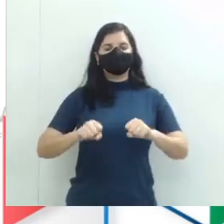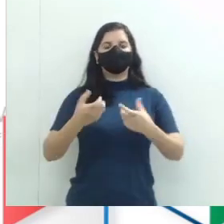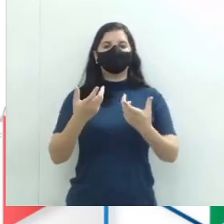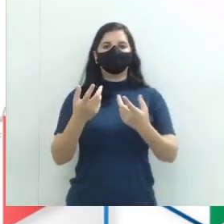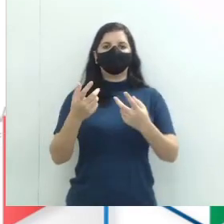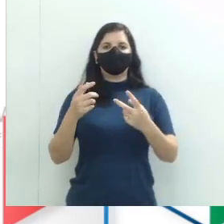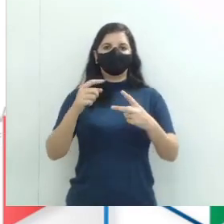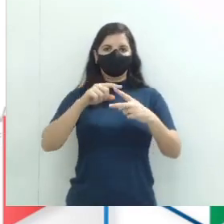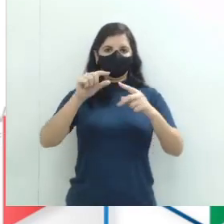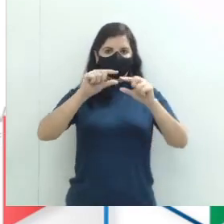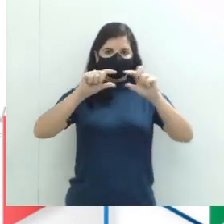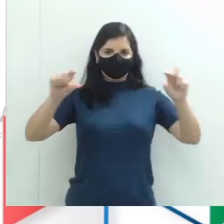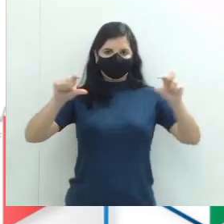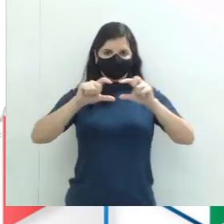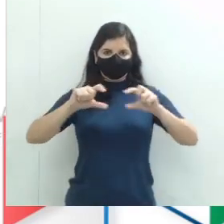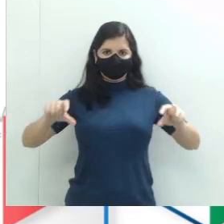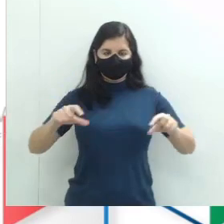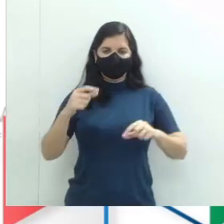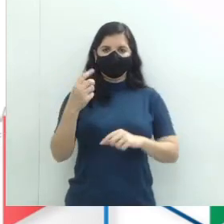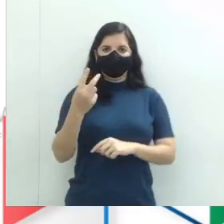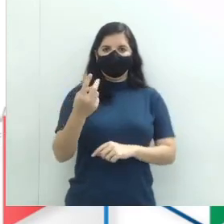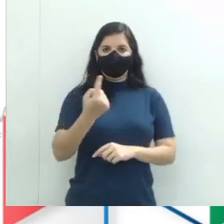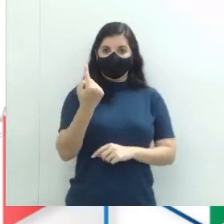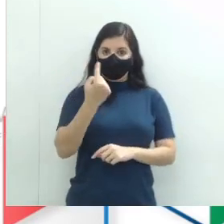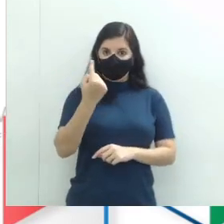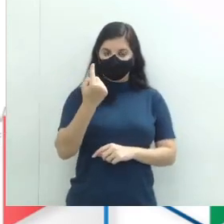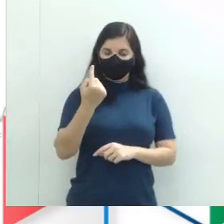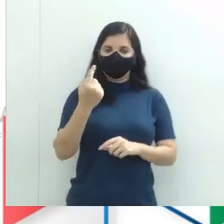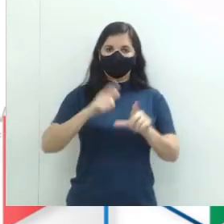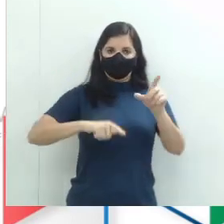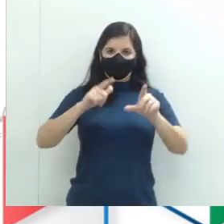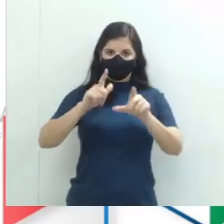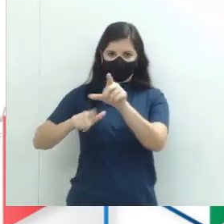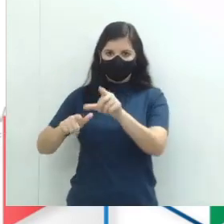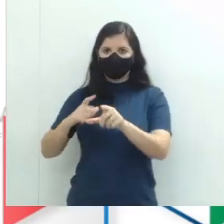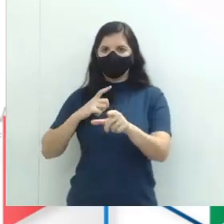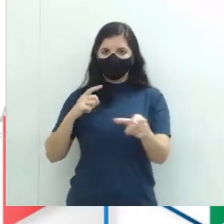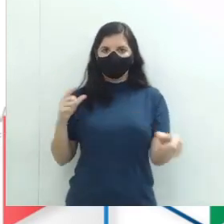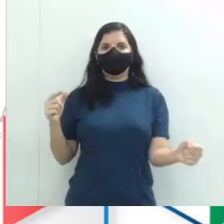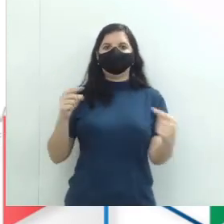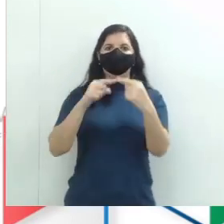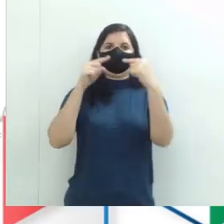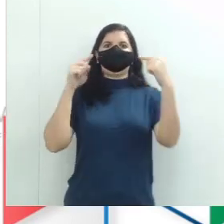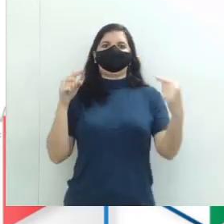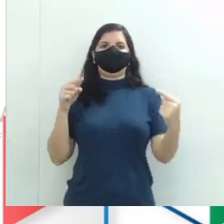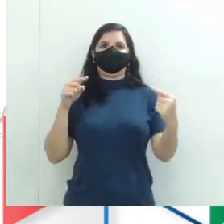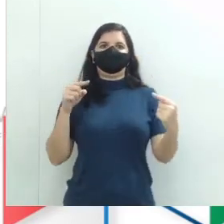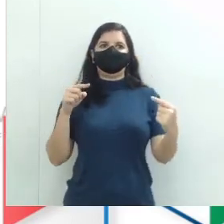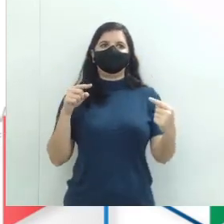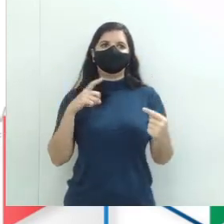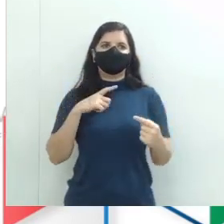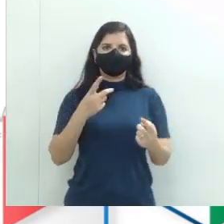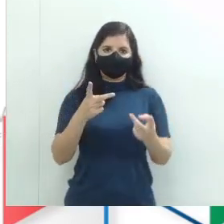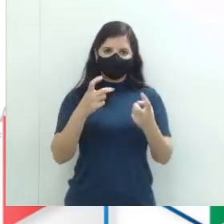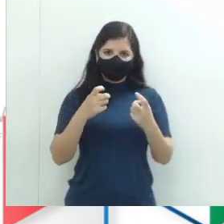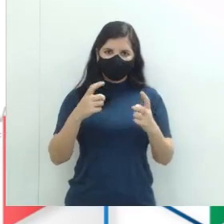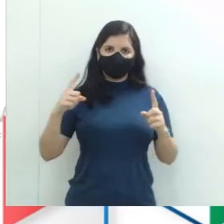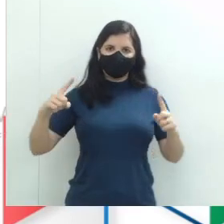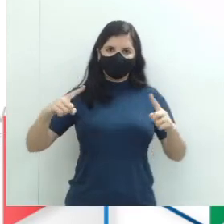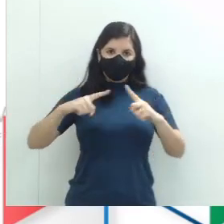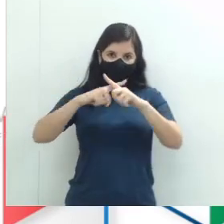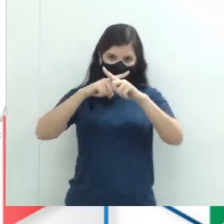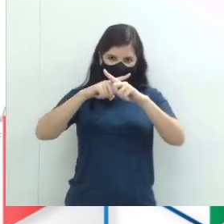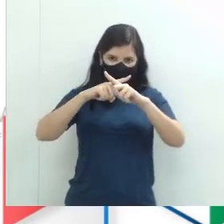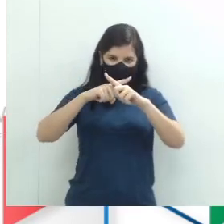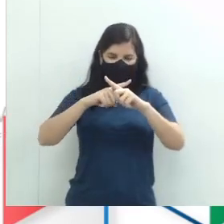de duas equações do primeiro grau com duas incógnitas são coincidentes. Então a gente viu quando elas se